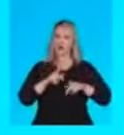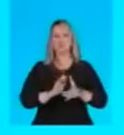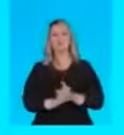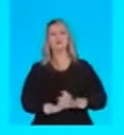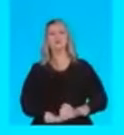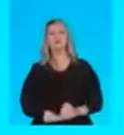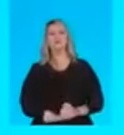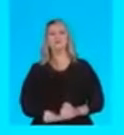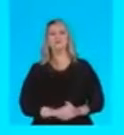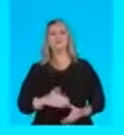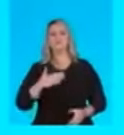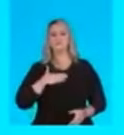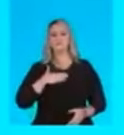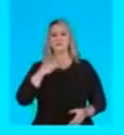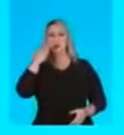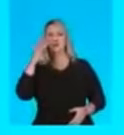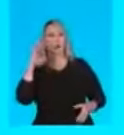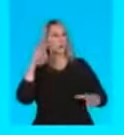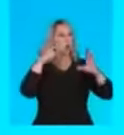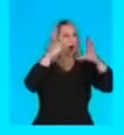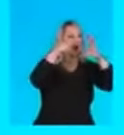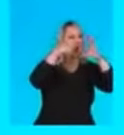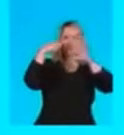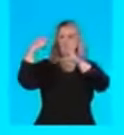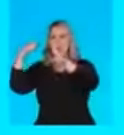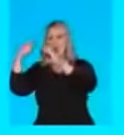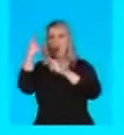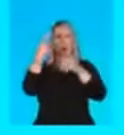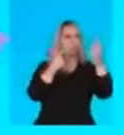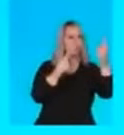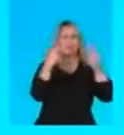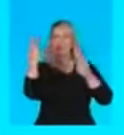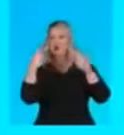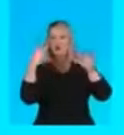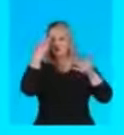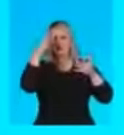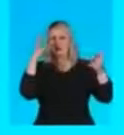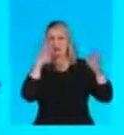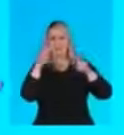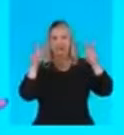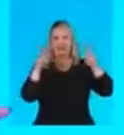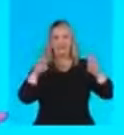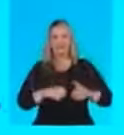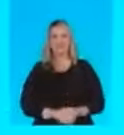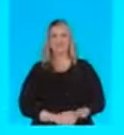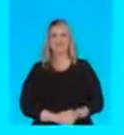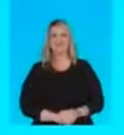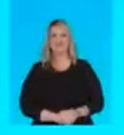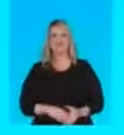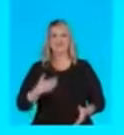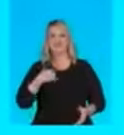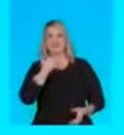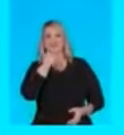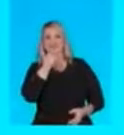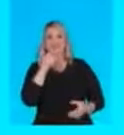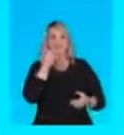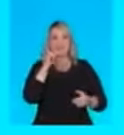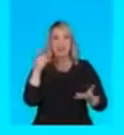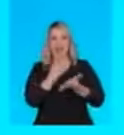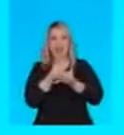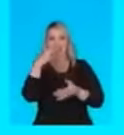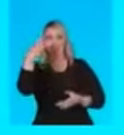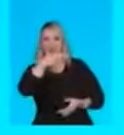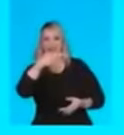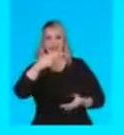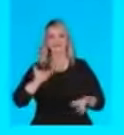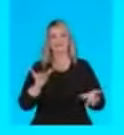população eu não sei aqui qual é a minha câmera não sei se a um ou se a dois eu quero olhar e não tá aceso não sei onde tá queria até que interrompesse aí porque eu não